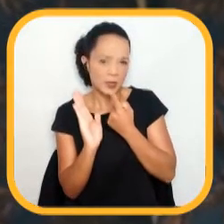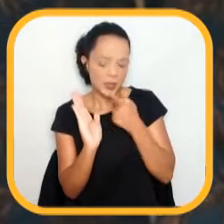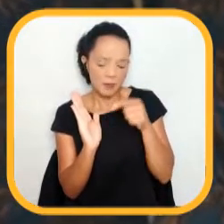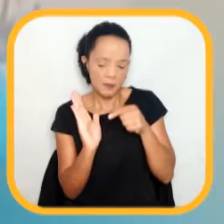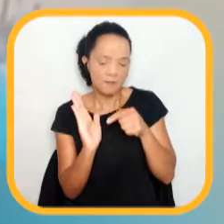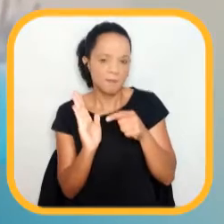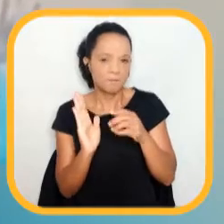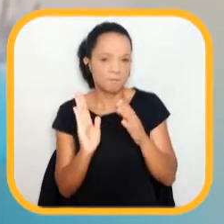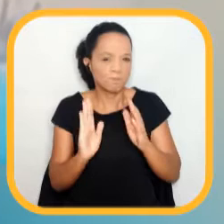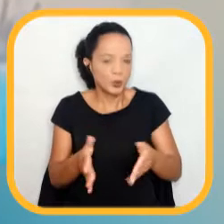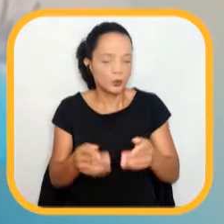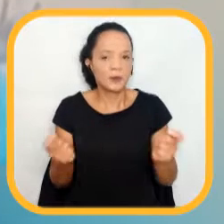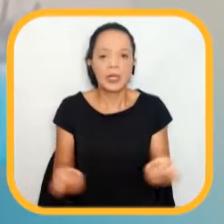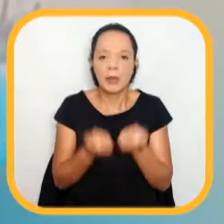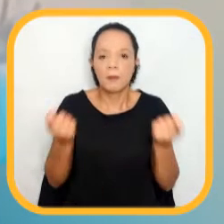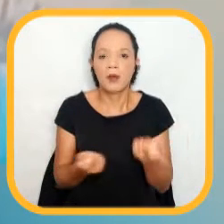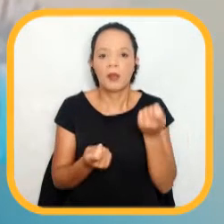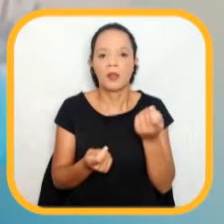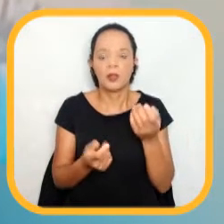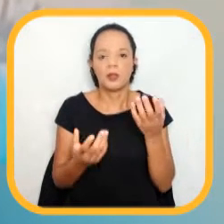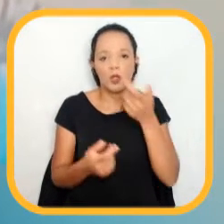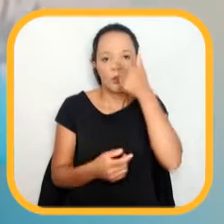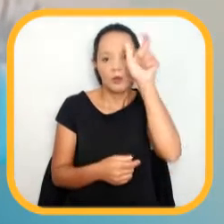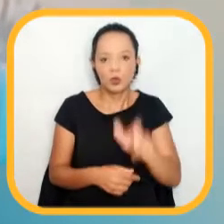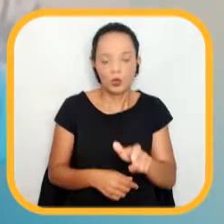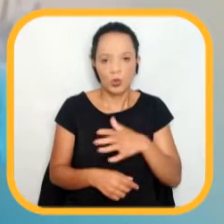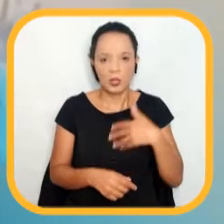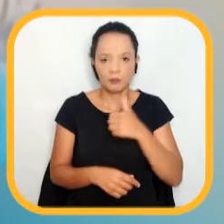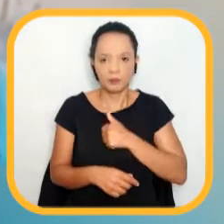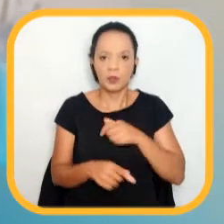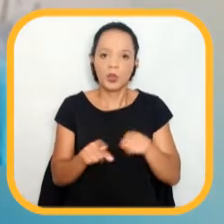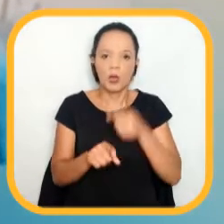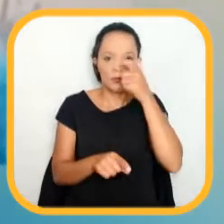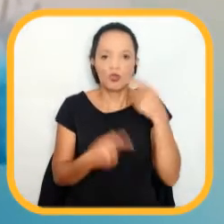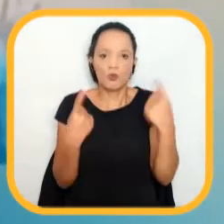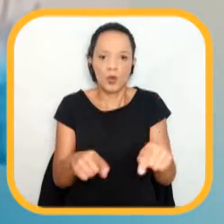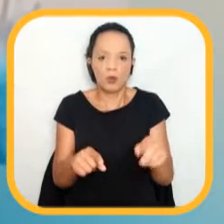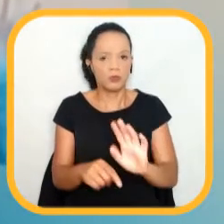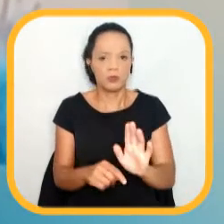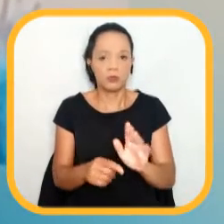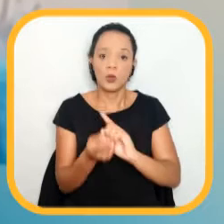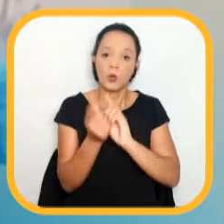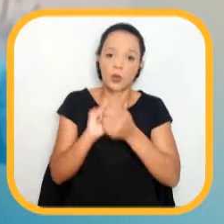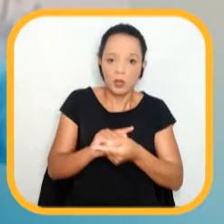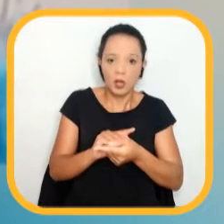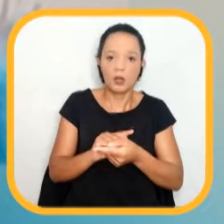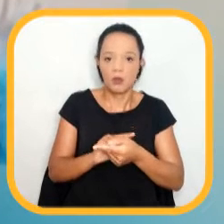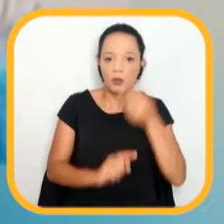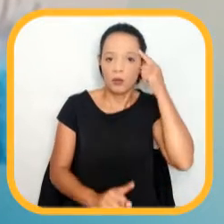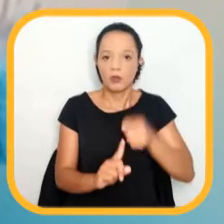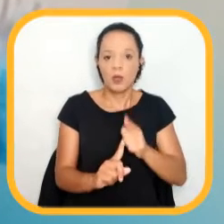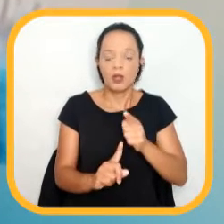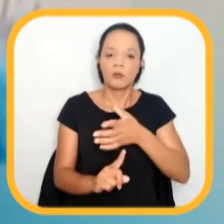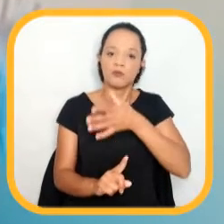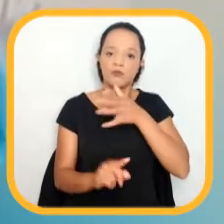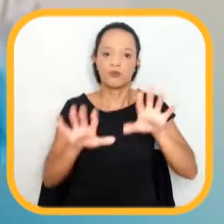que fazer uma campanha com uma pessoa trans não é comunicar exclusivamente para as pessoas trans, muito pelo contrário, é uma